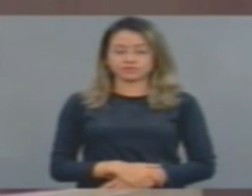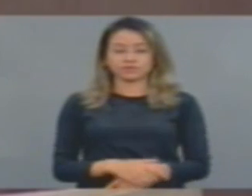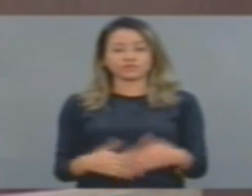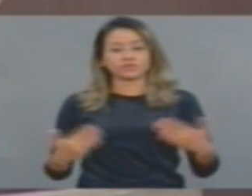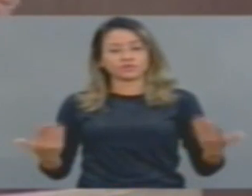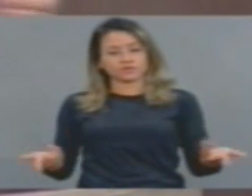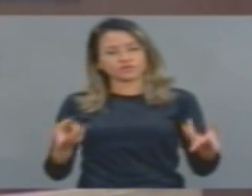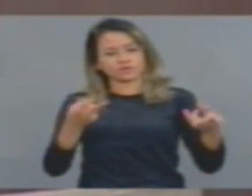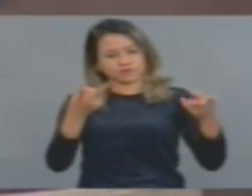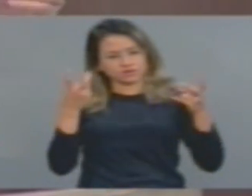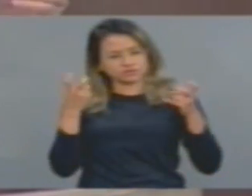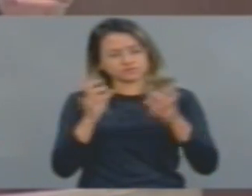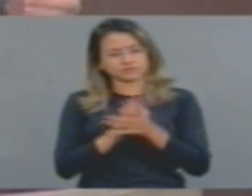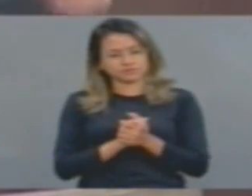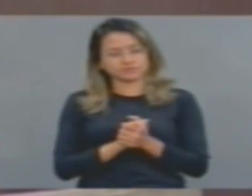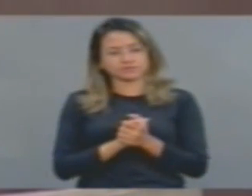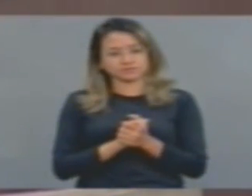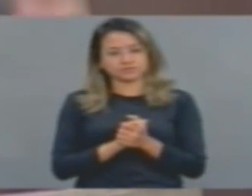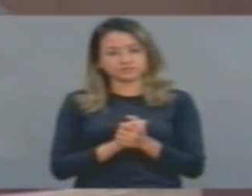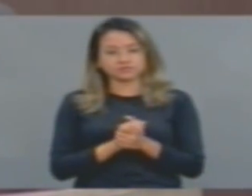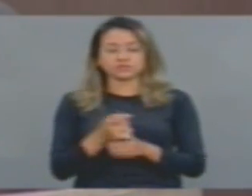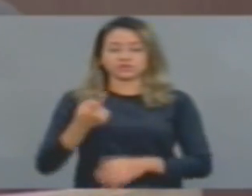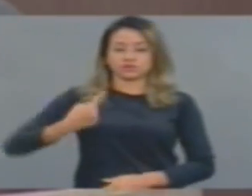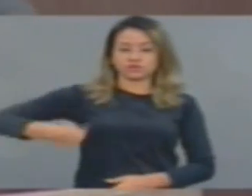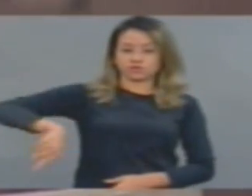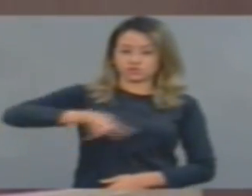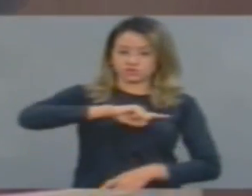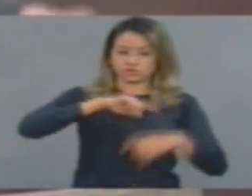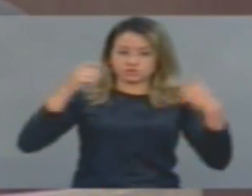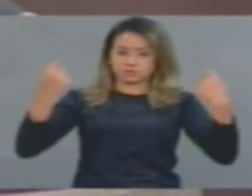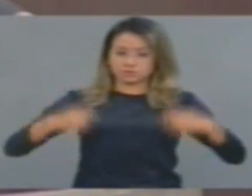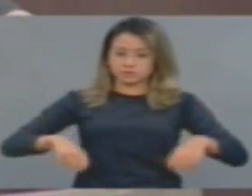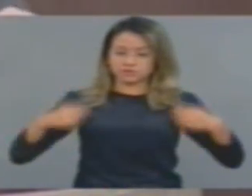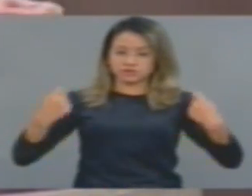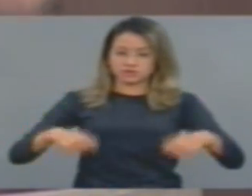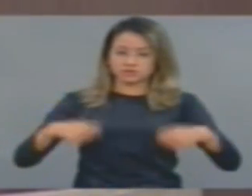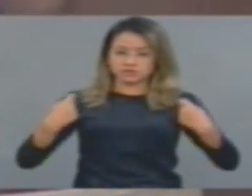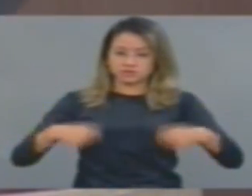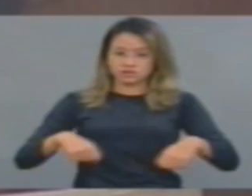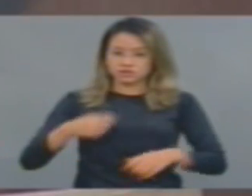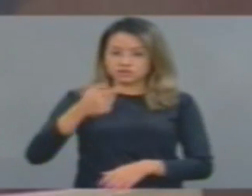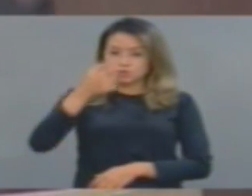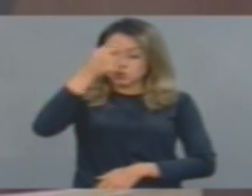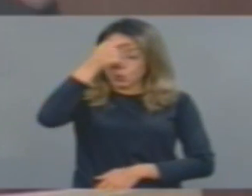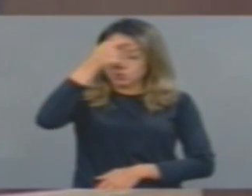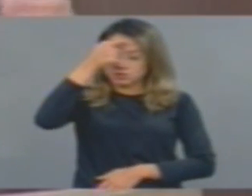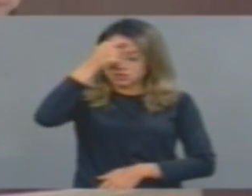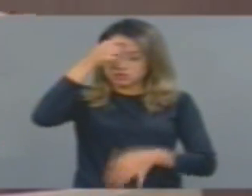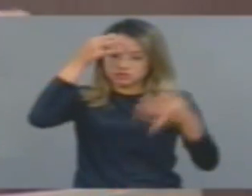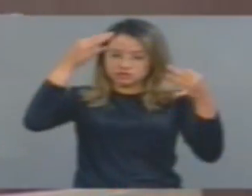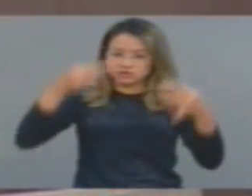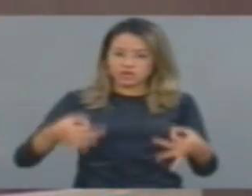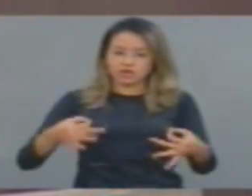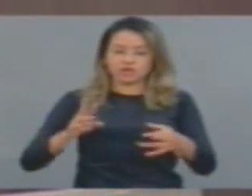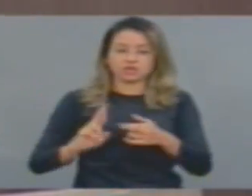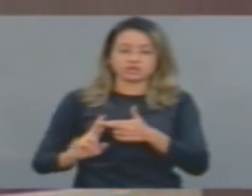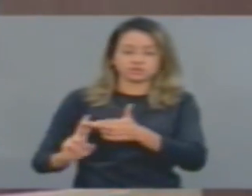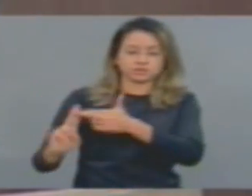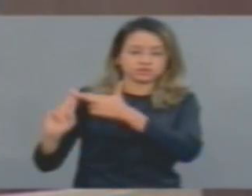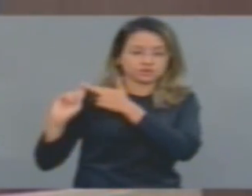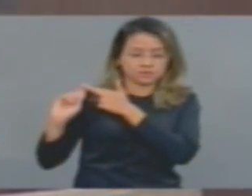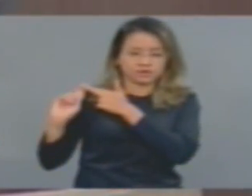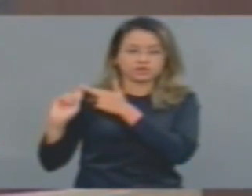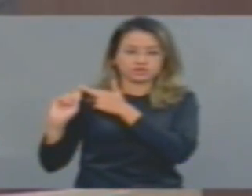Portanto, vejam, ou nós tomamos com seriedade e responsabilidade